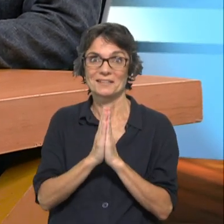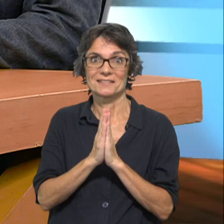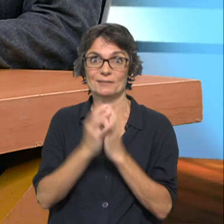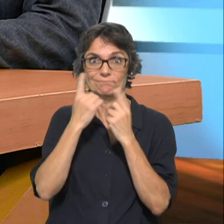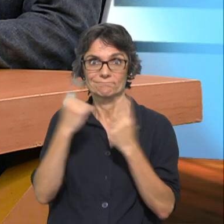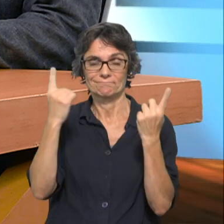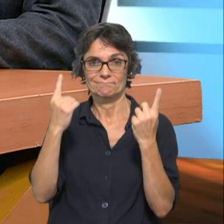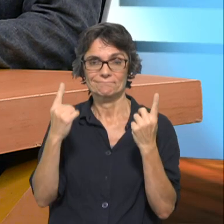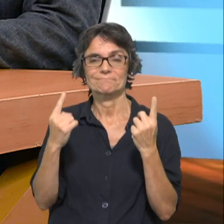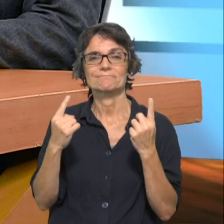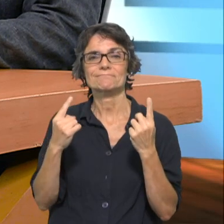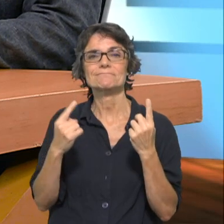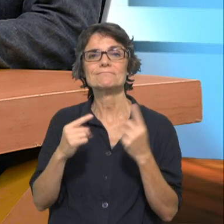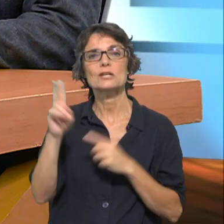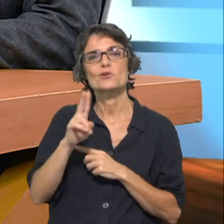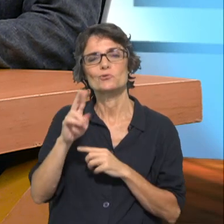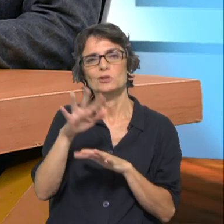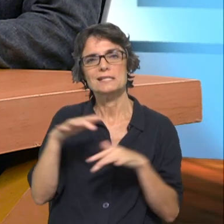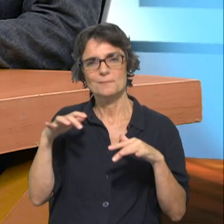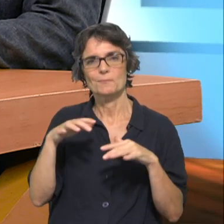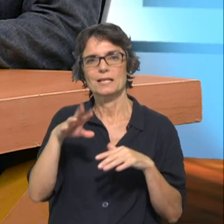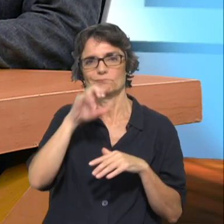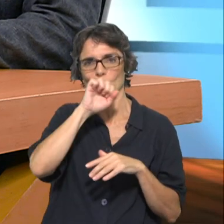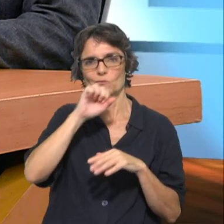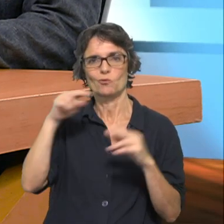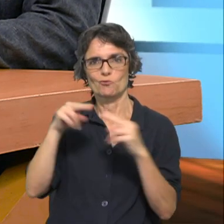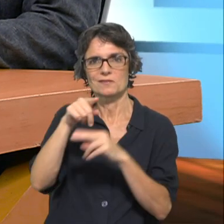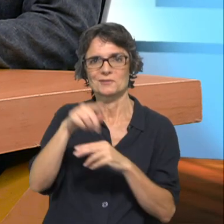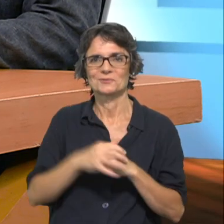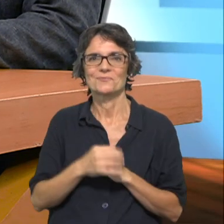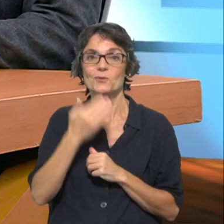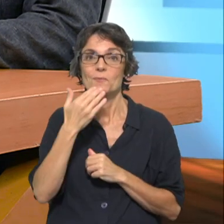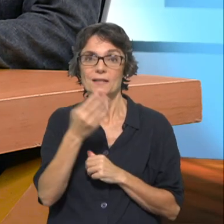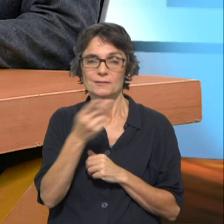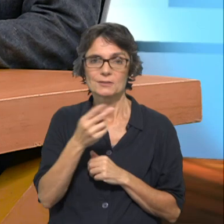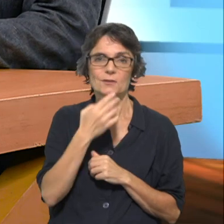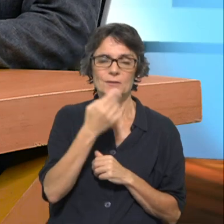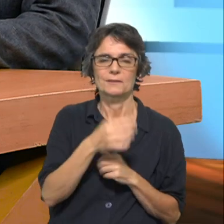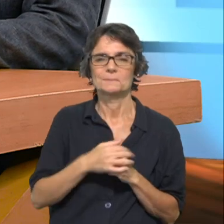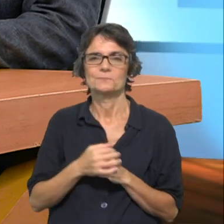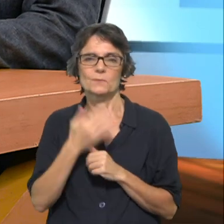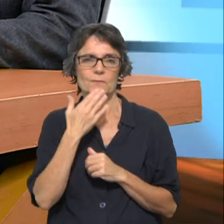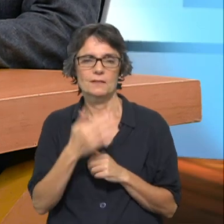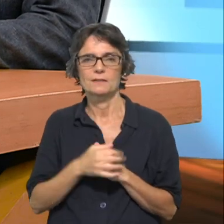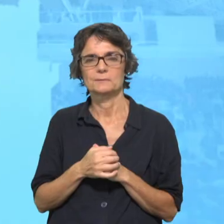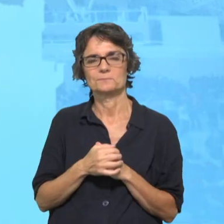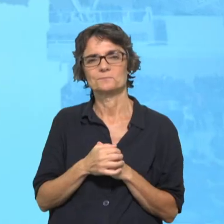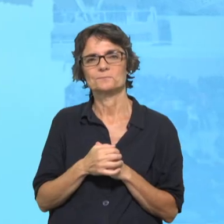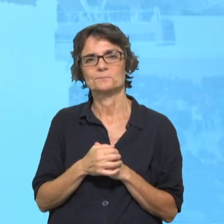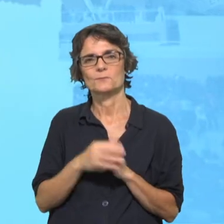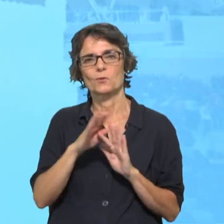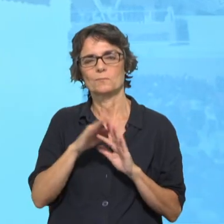da segunda Assembleia do Sínodo, que vamos acompanhar também na Agência Eclésia. Muito obrigado, Alfreda. Muito obrigado, Otávio, por terem estado no